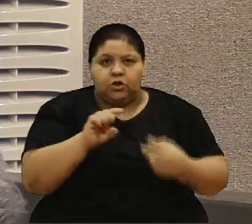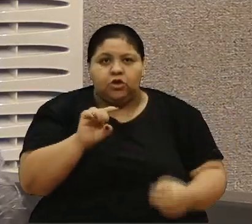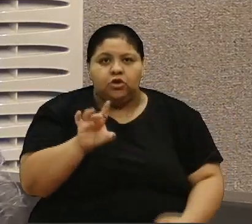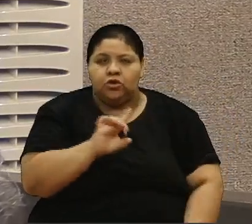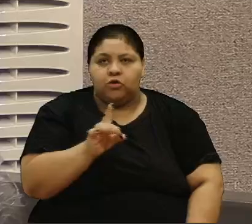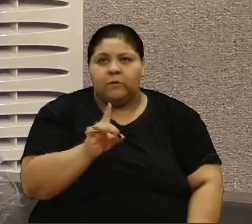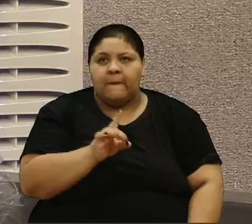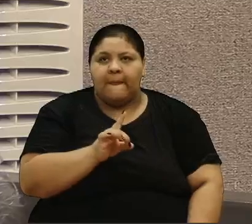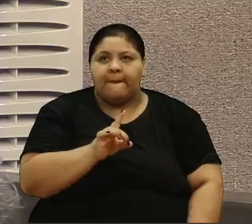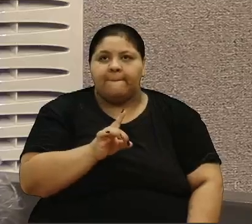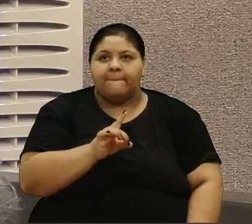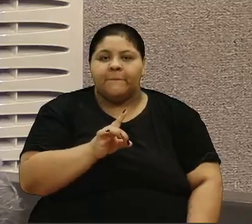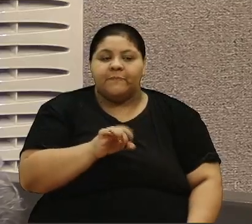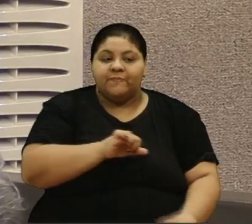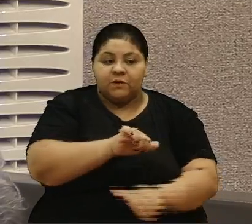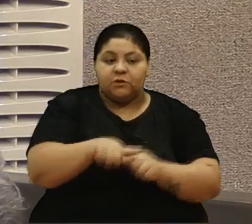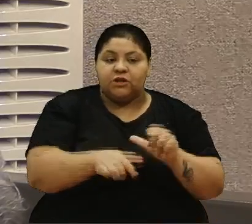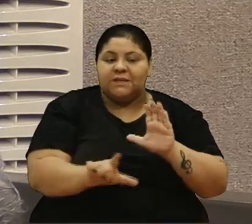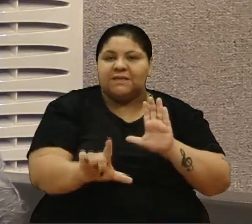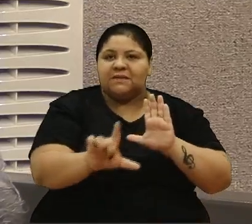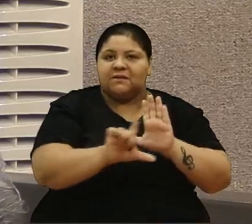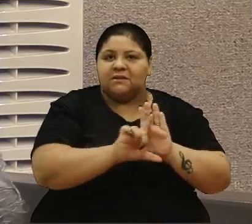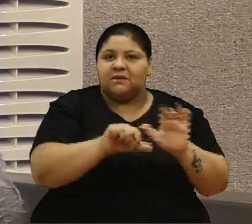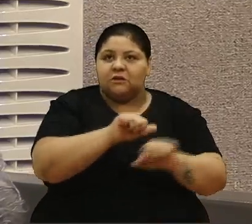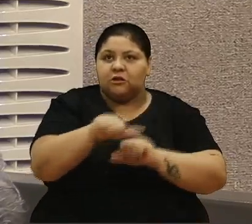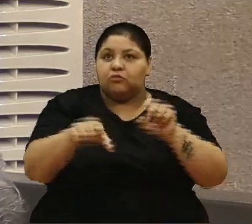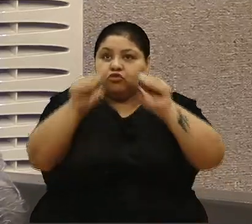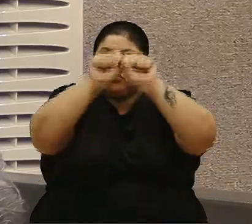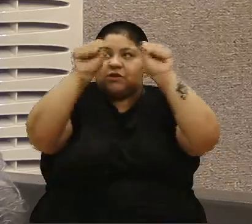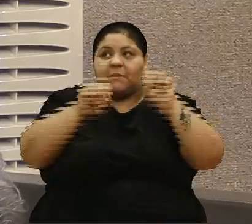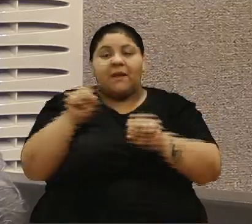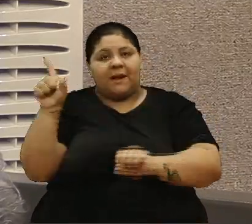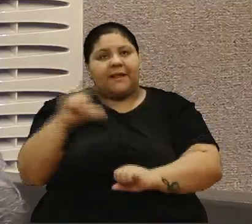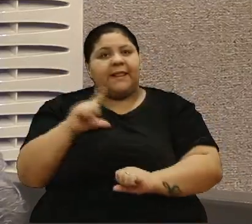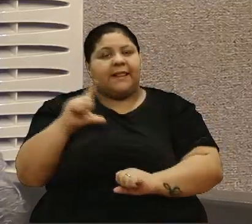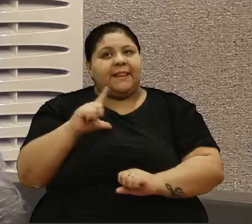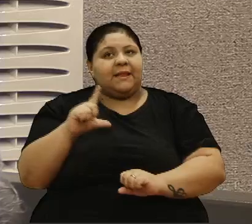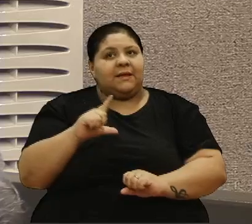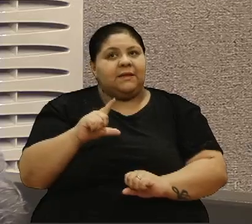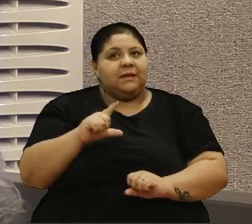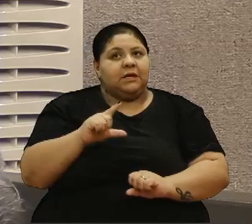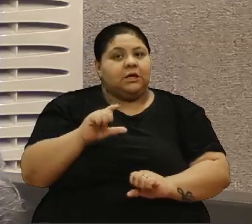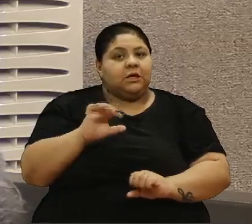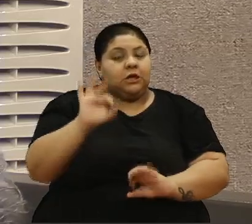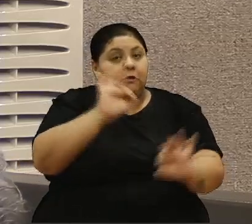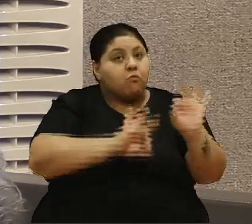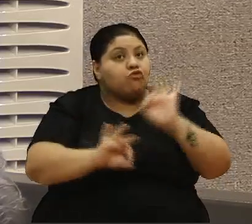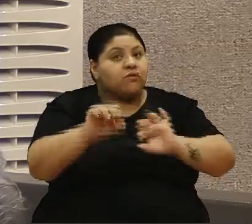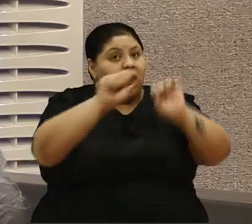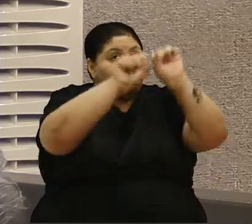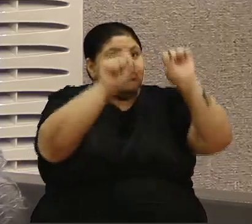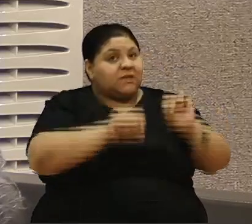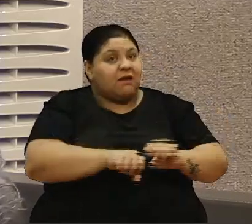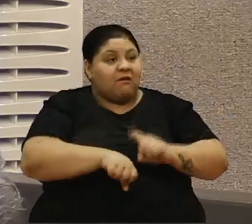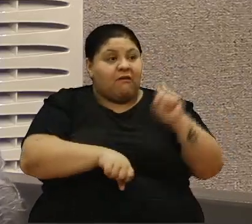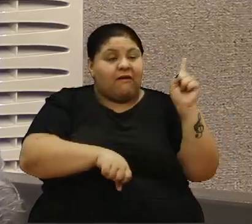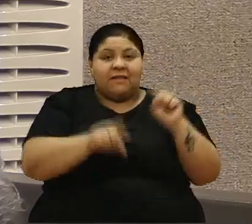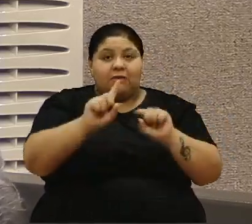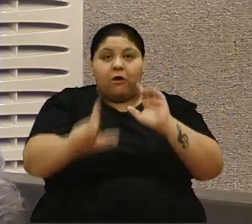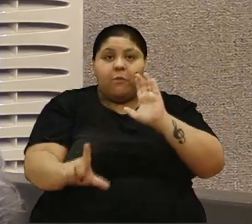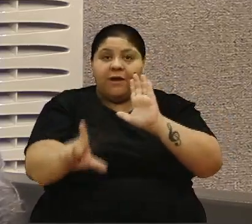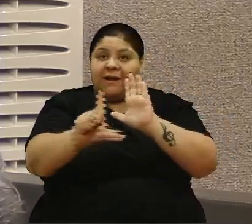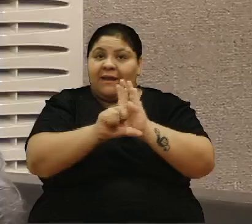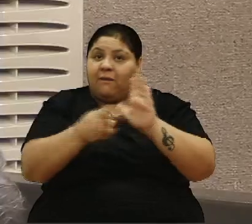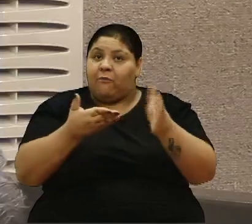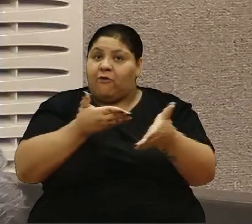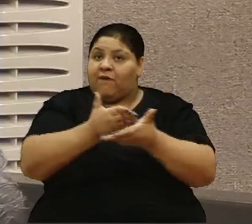é mexendo nesta lei aqui que muda o sistema lá. Tem que mexer no sistema lá. Isso aí. Não é porque a lei foi aprovada aqui,